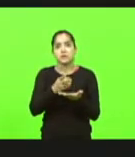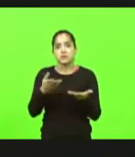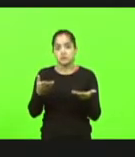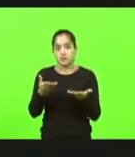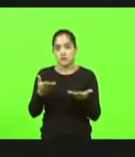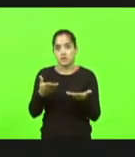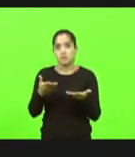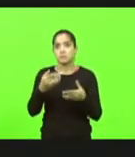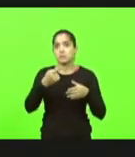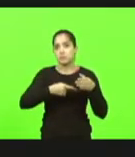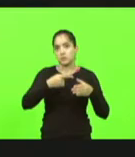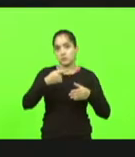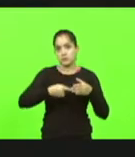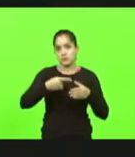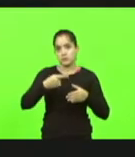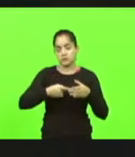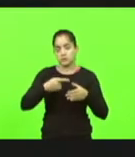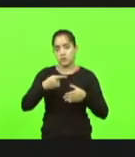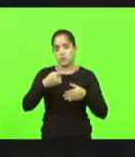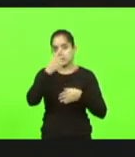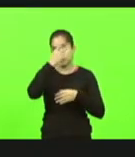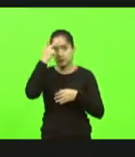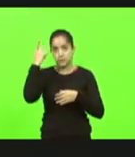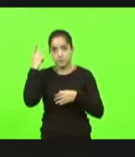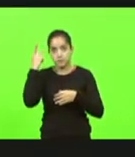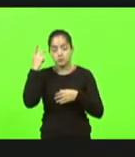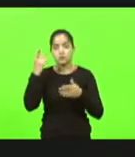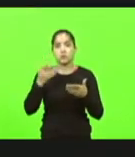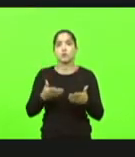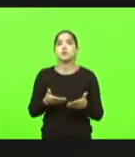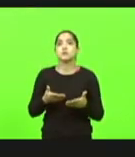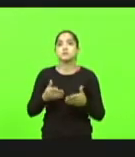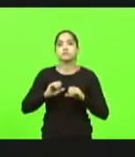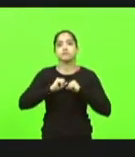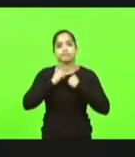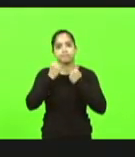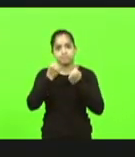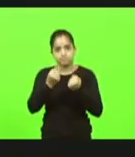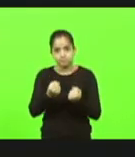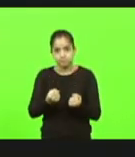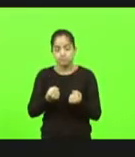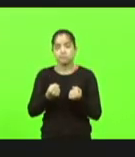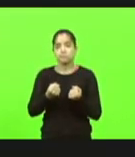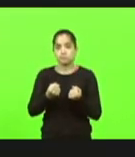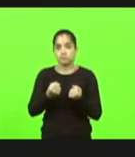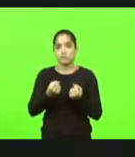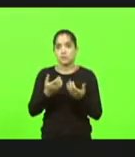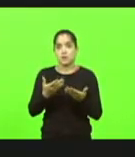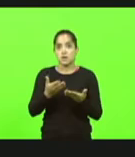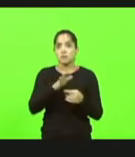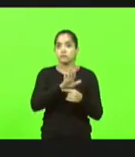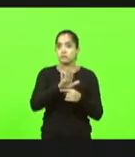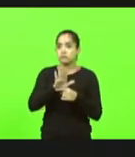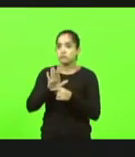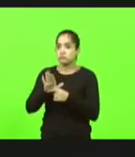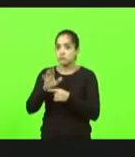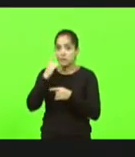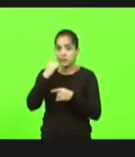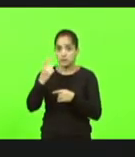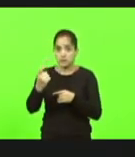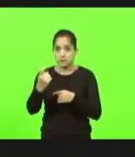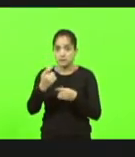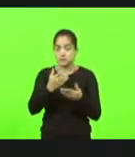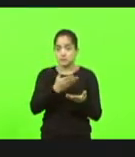em nossa comissão. São pessoas abnegadas, altruístas e muito interessadas